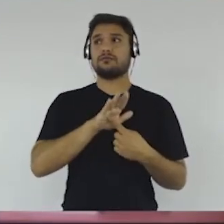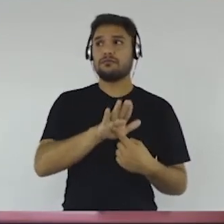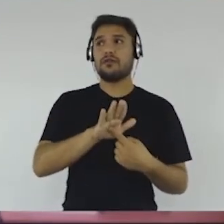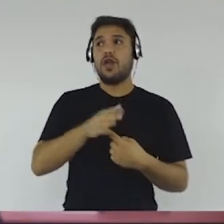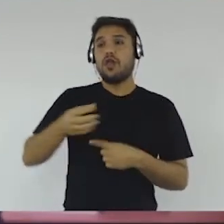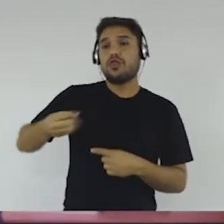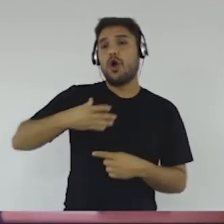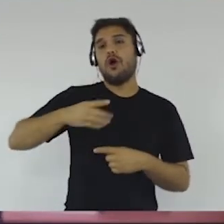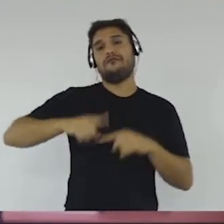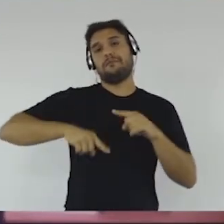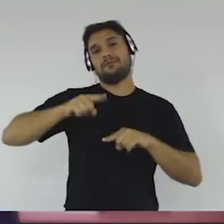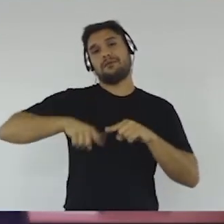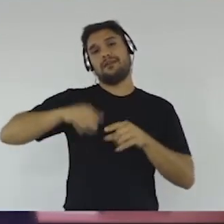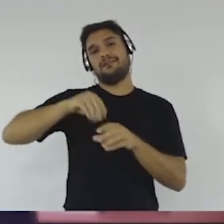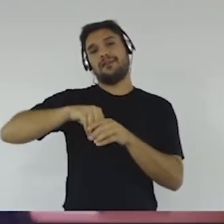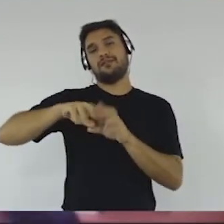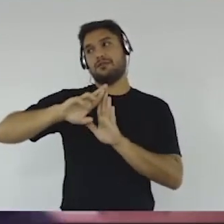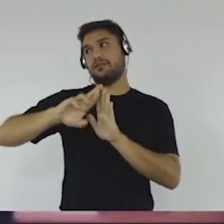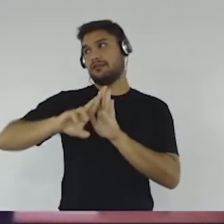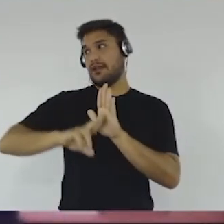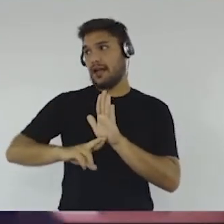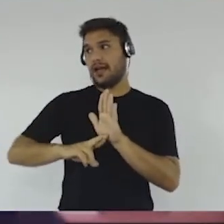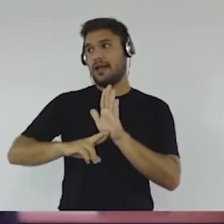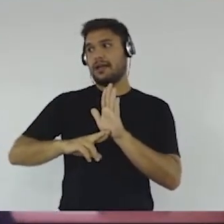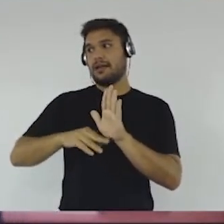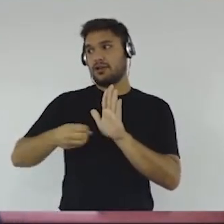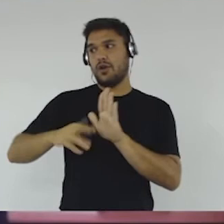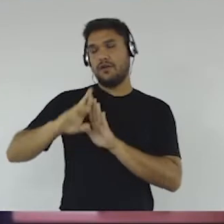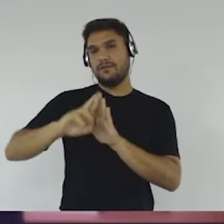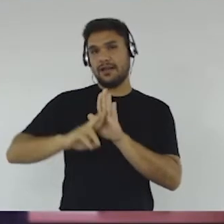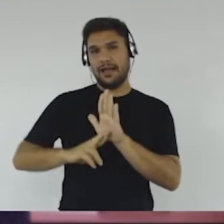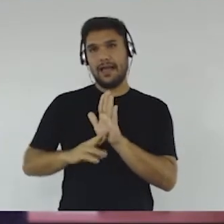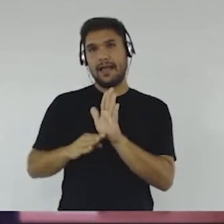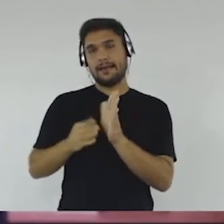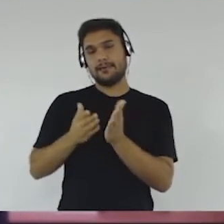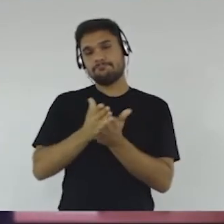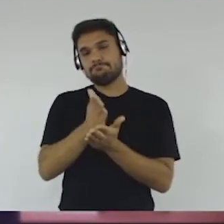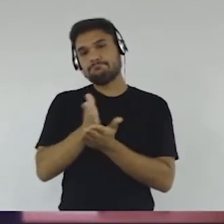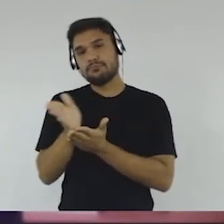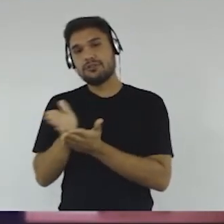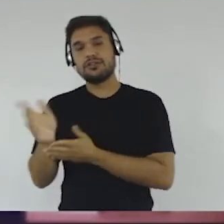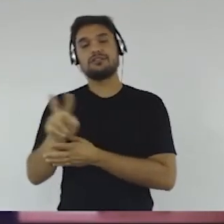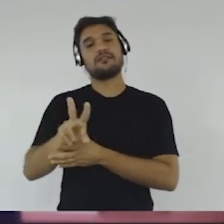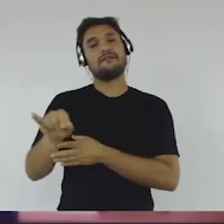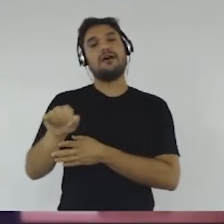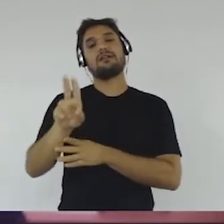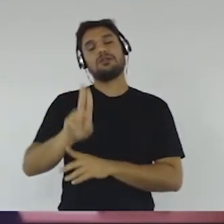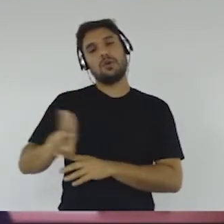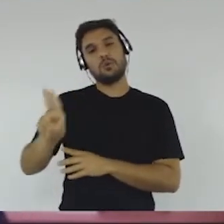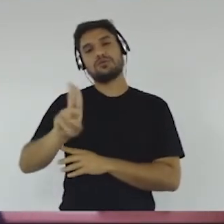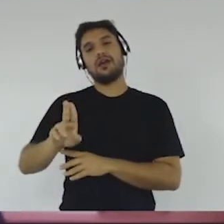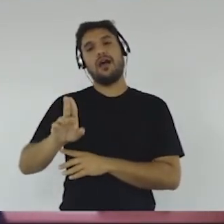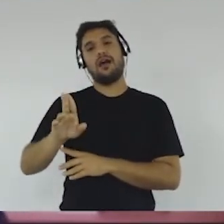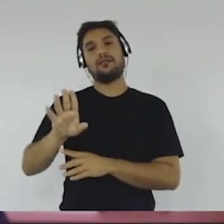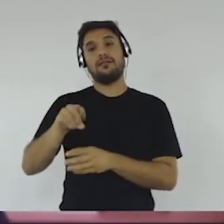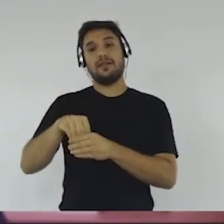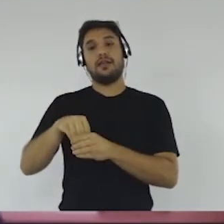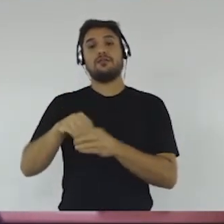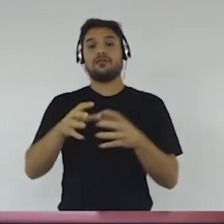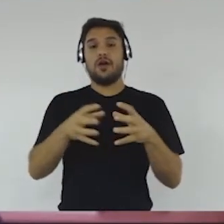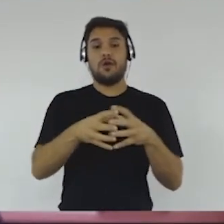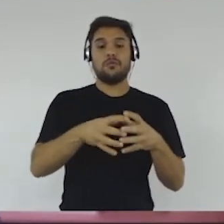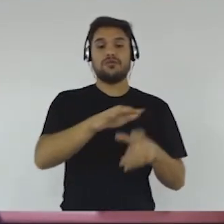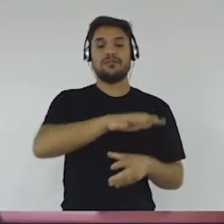novas ferramentas procedimentais, de protocolos e diretrizes que serão implementados e debatidos pela comunidade